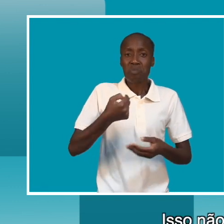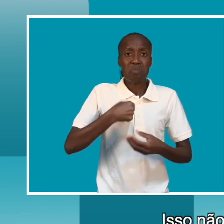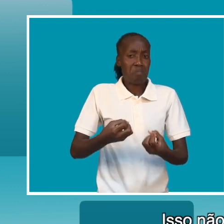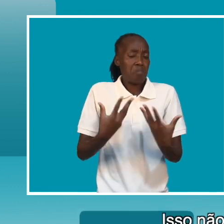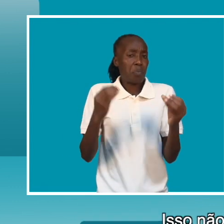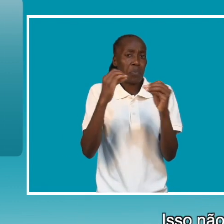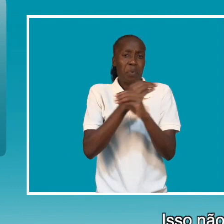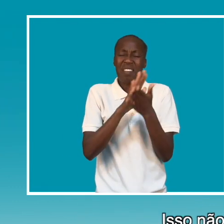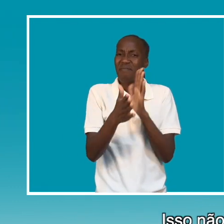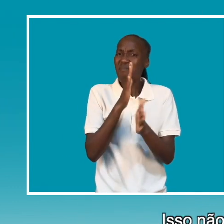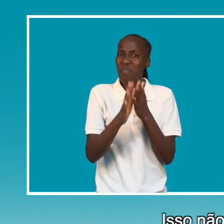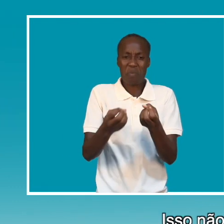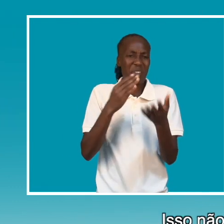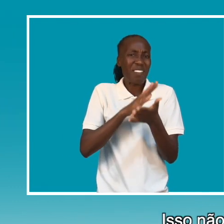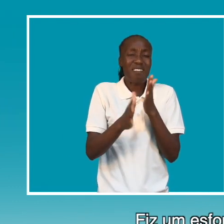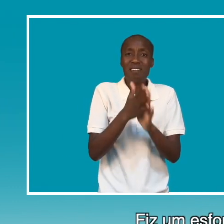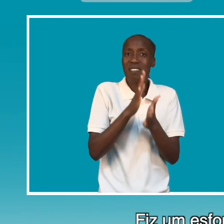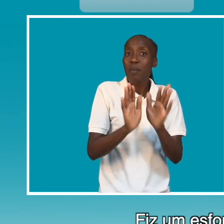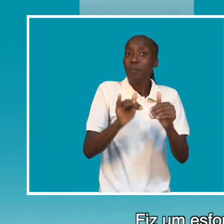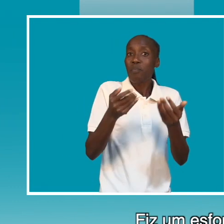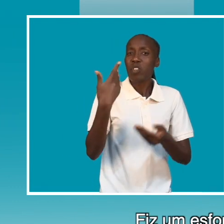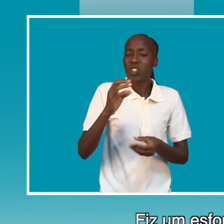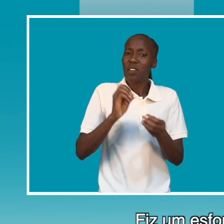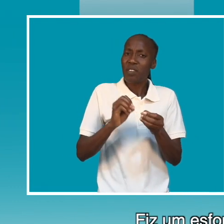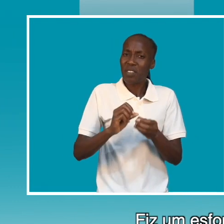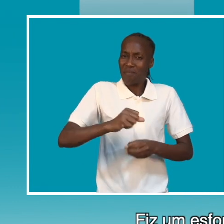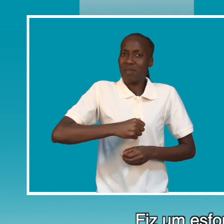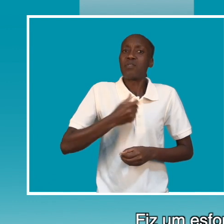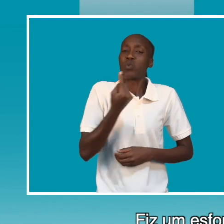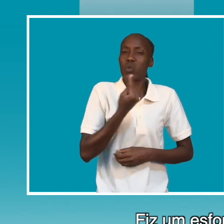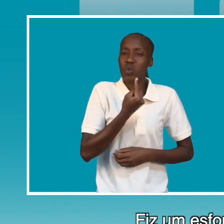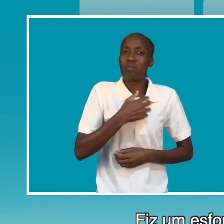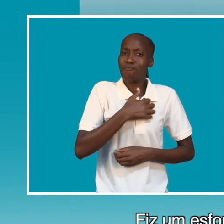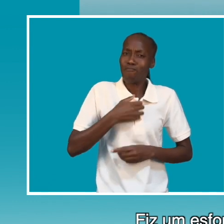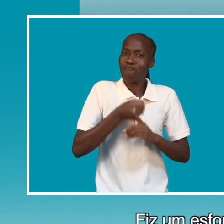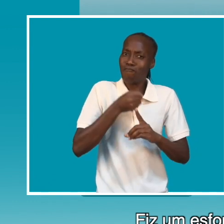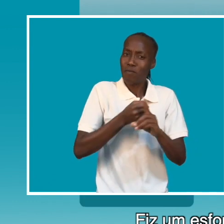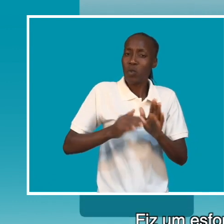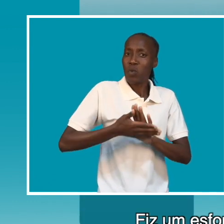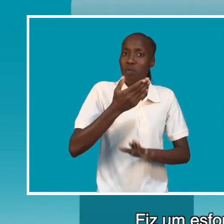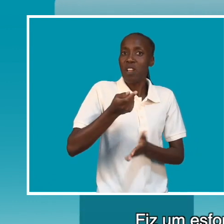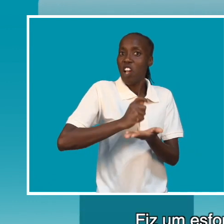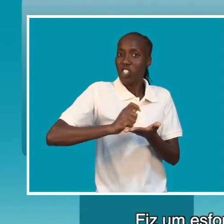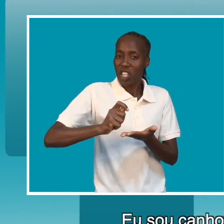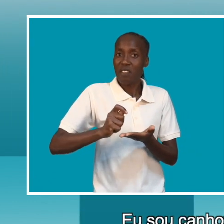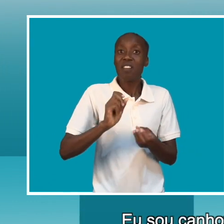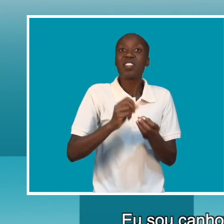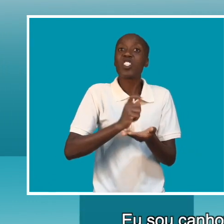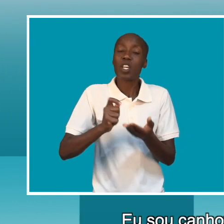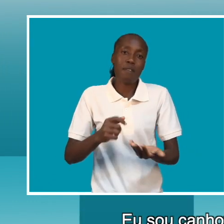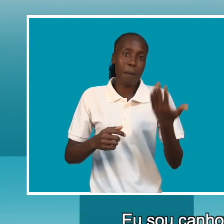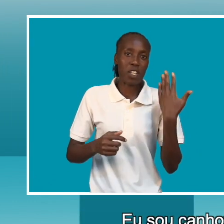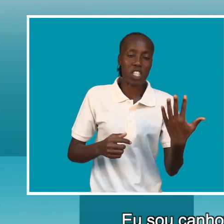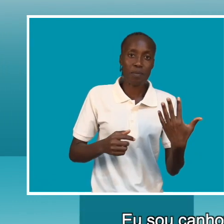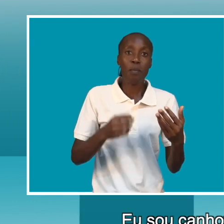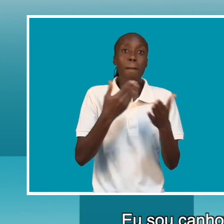isso não me afeta não me afetou absolutamente em nada digamos que fiz um esforço para por exemplo começar a escrever com a mão esquerda eu sou